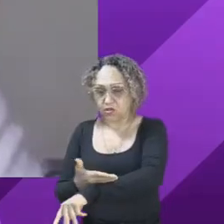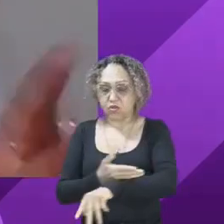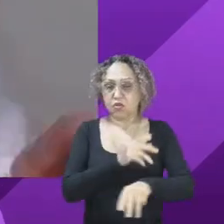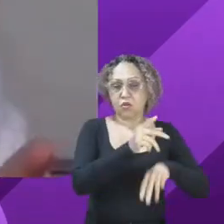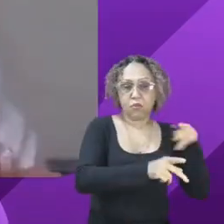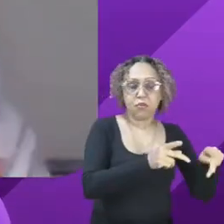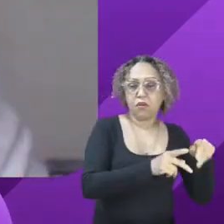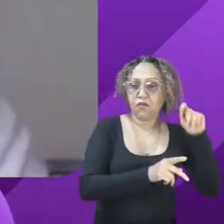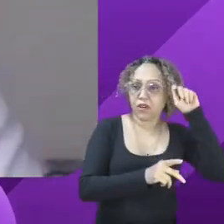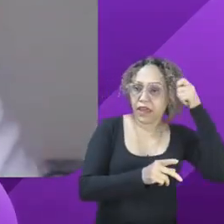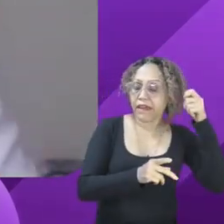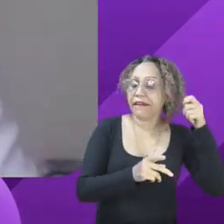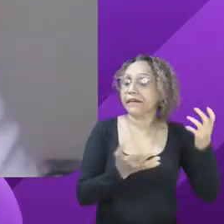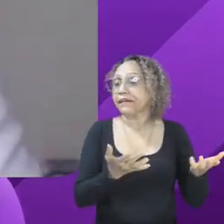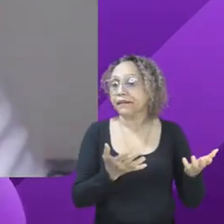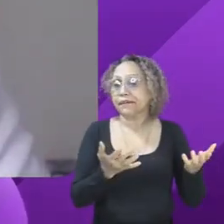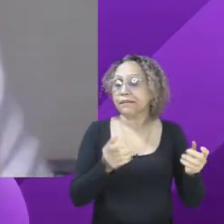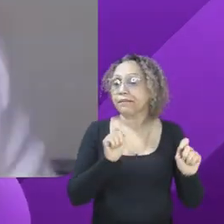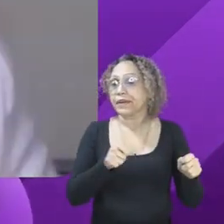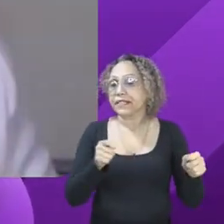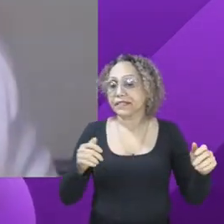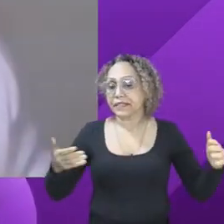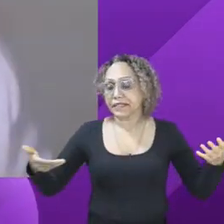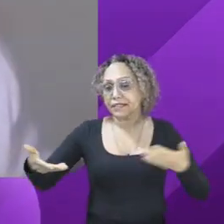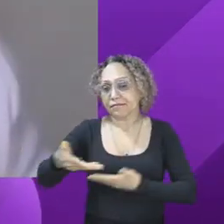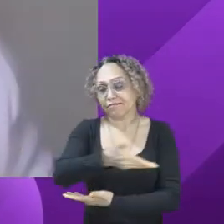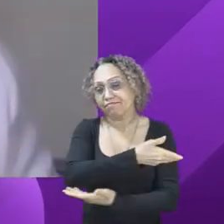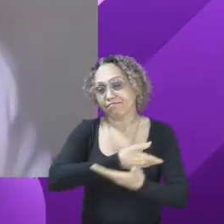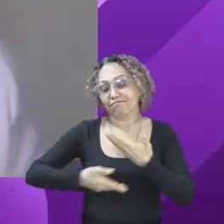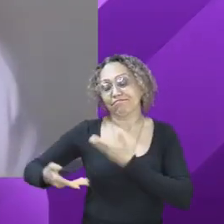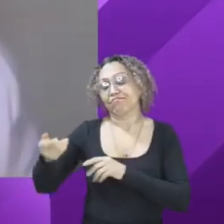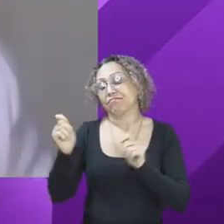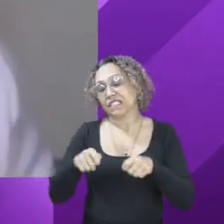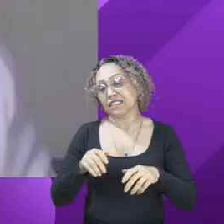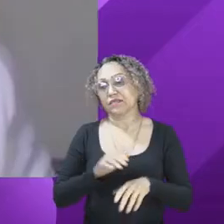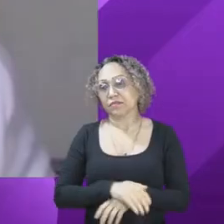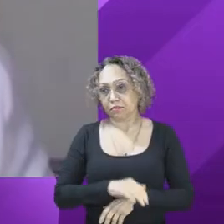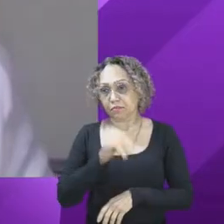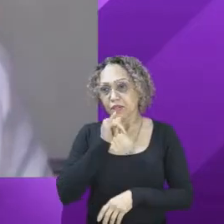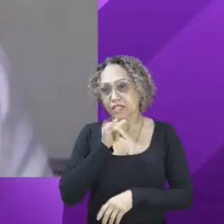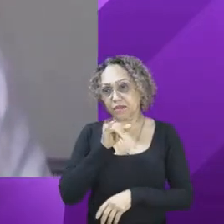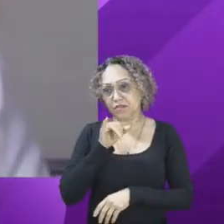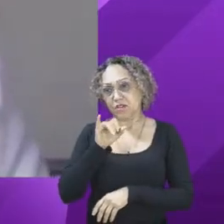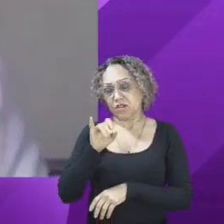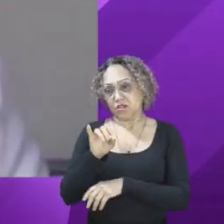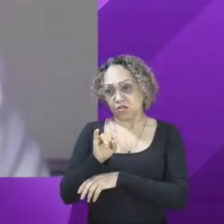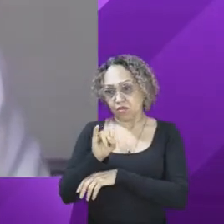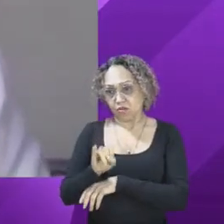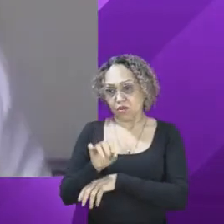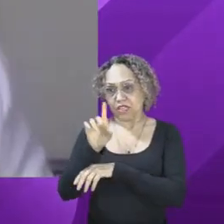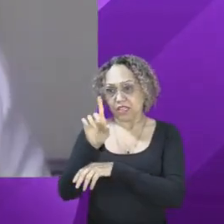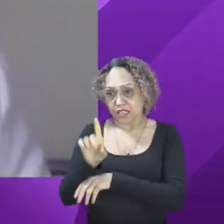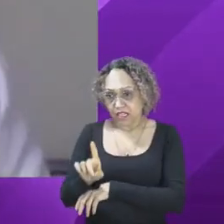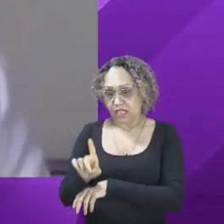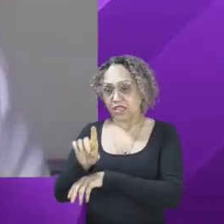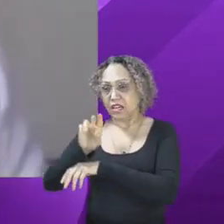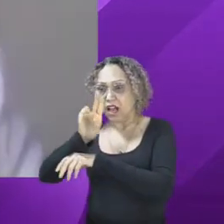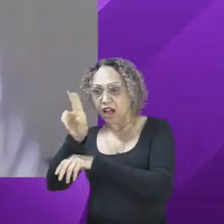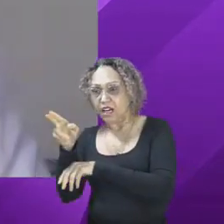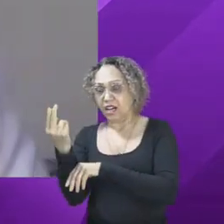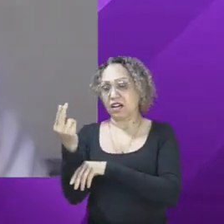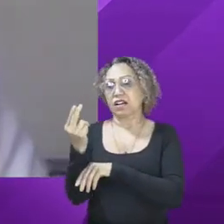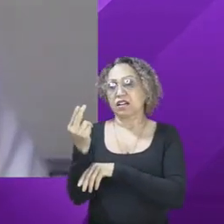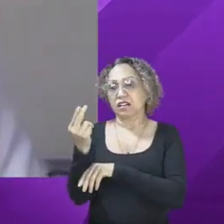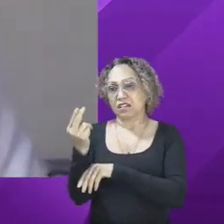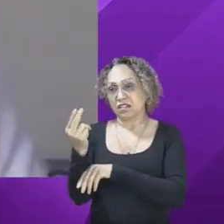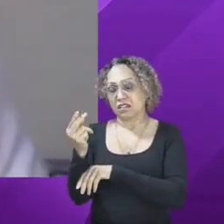o IDH, né, do Brasil, quando se considera a população geral, né, considerando a população branca, é um IDH, e